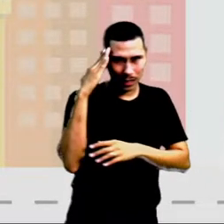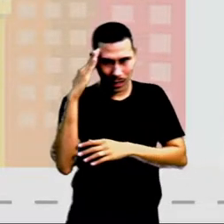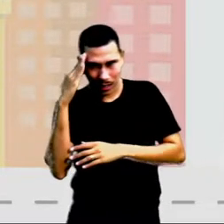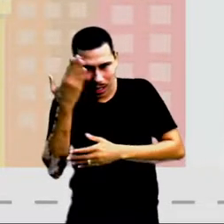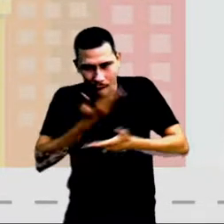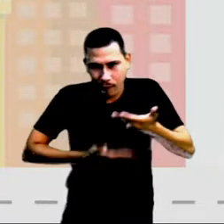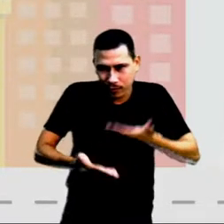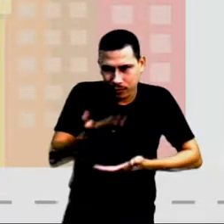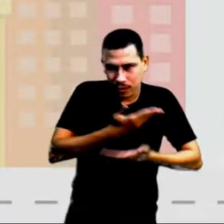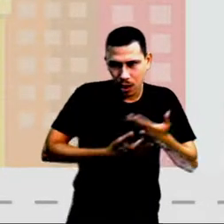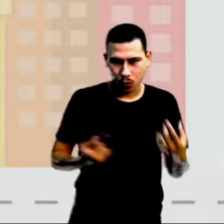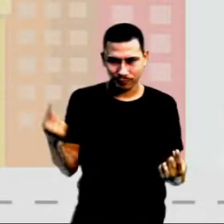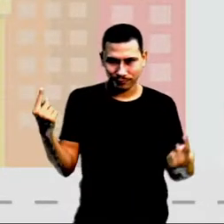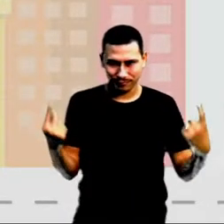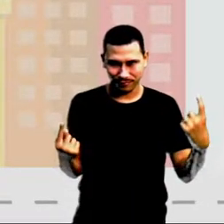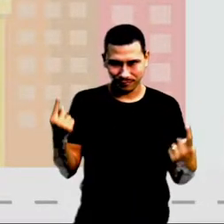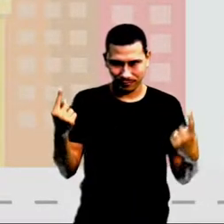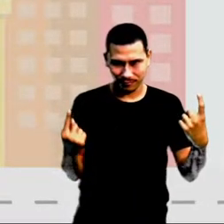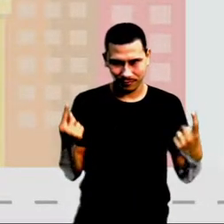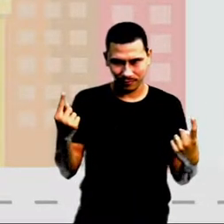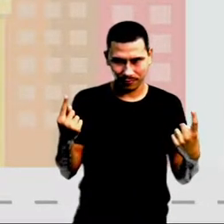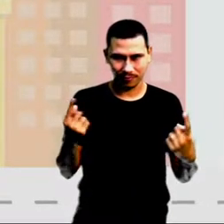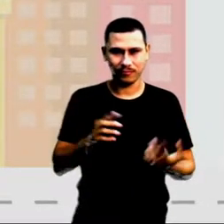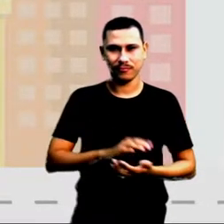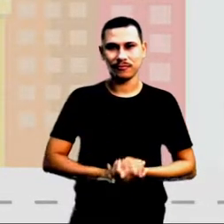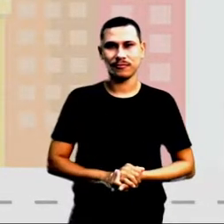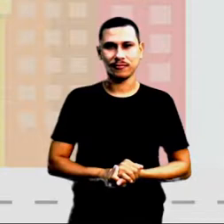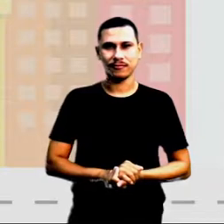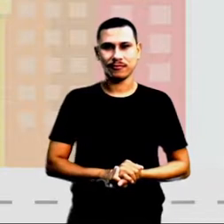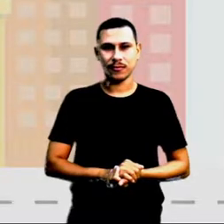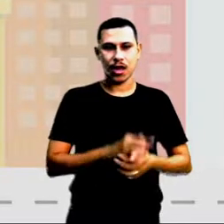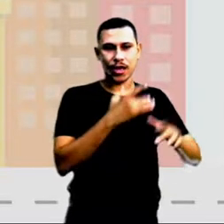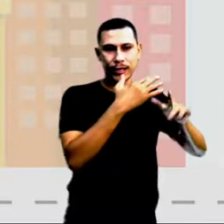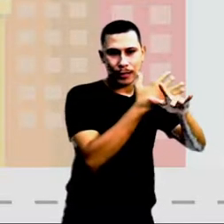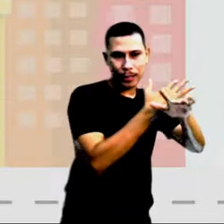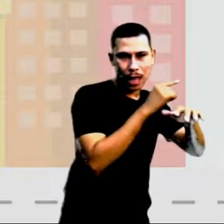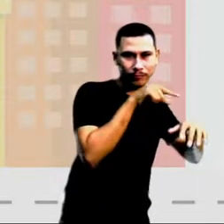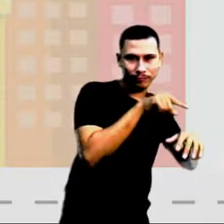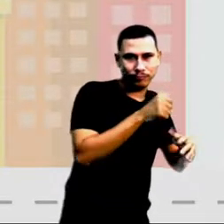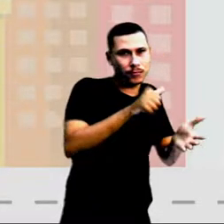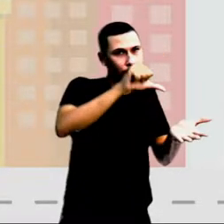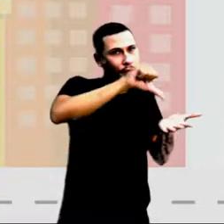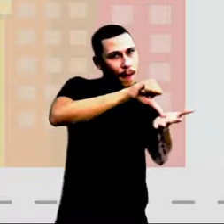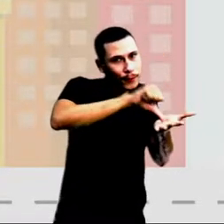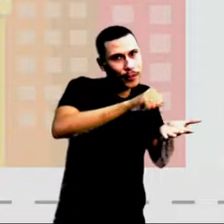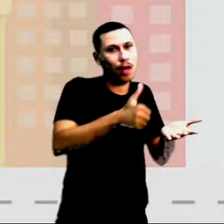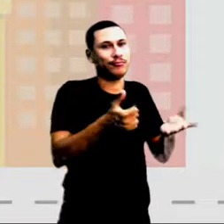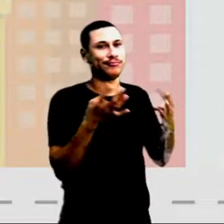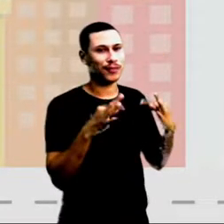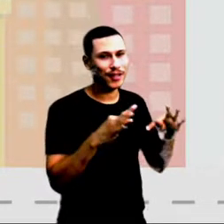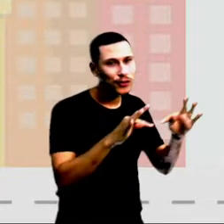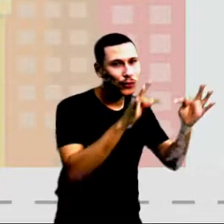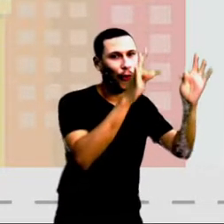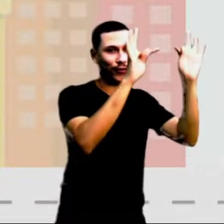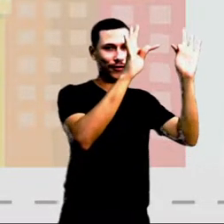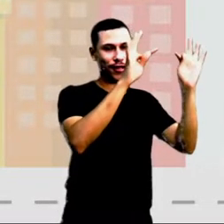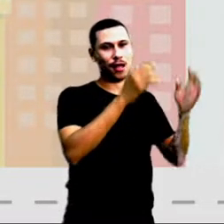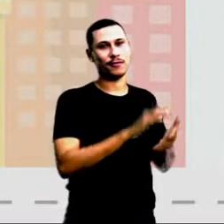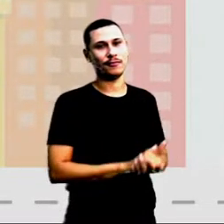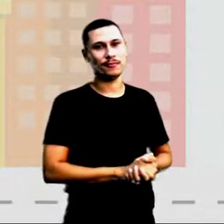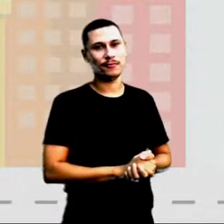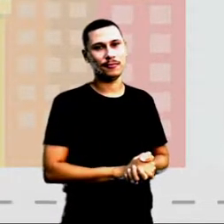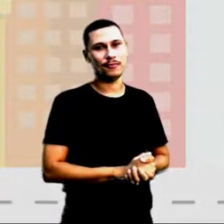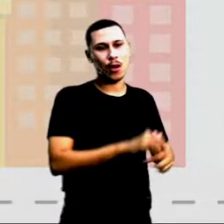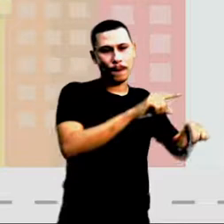Observe, né, a relação do campo e a cidade. Cidades é a capital, tecnologia e